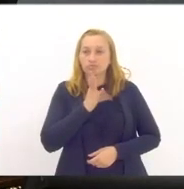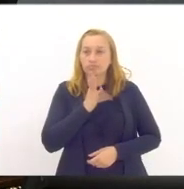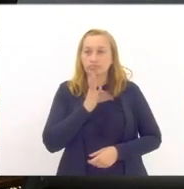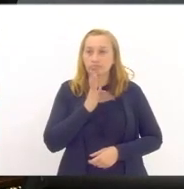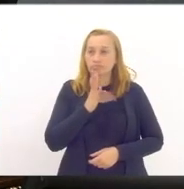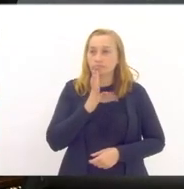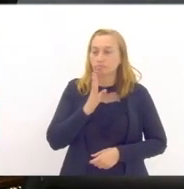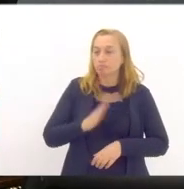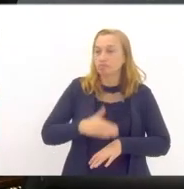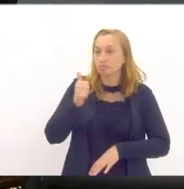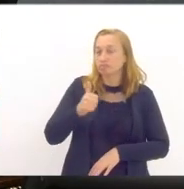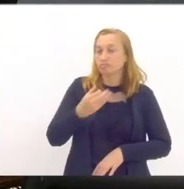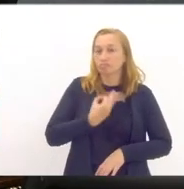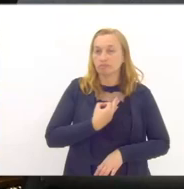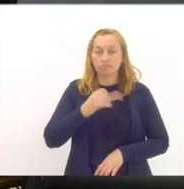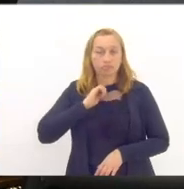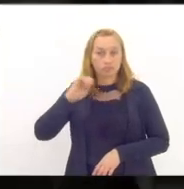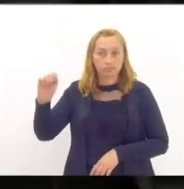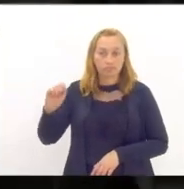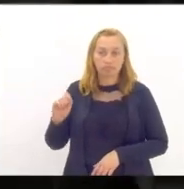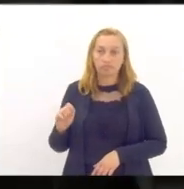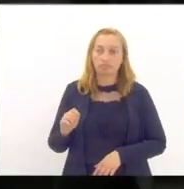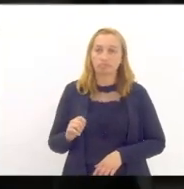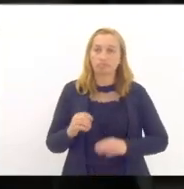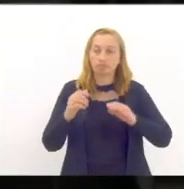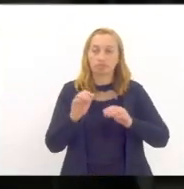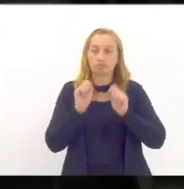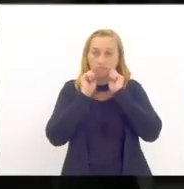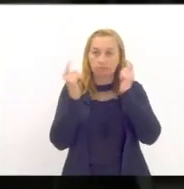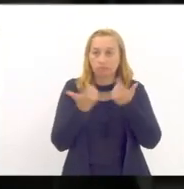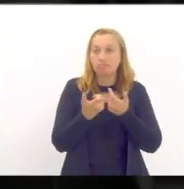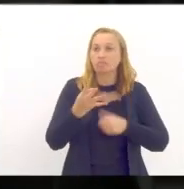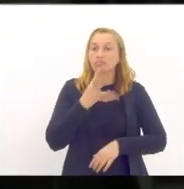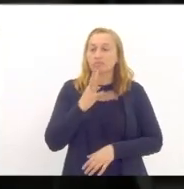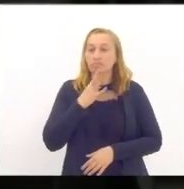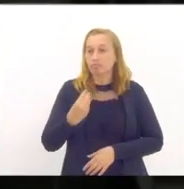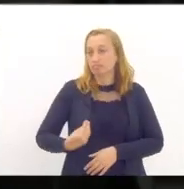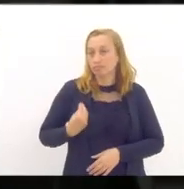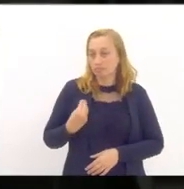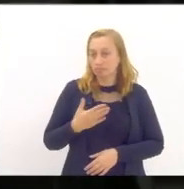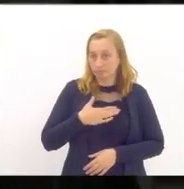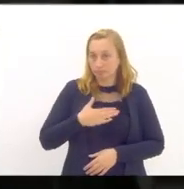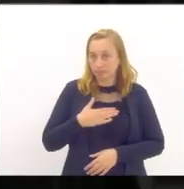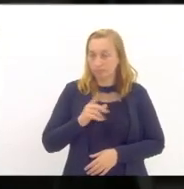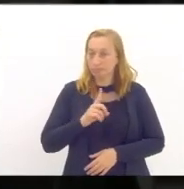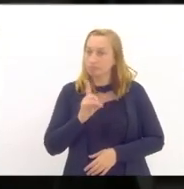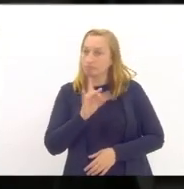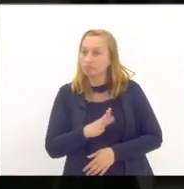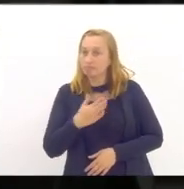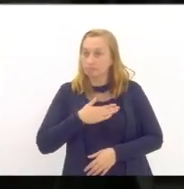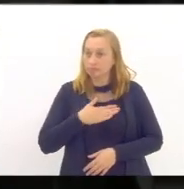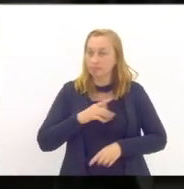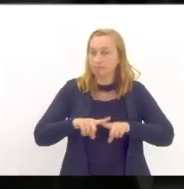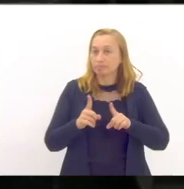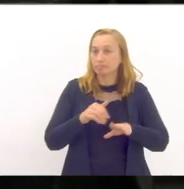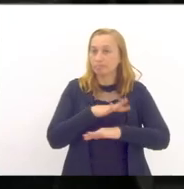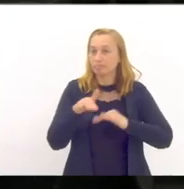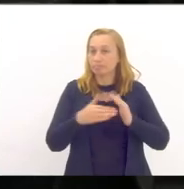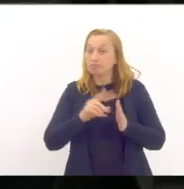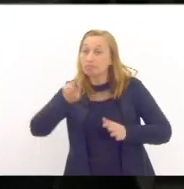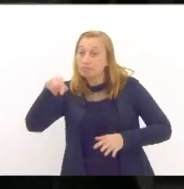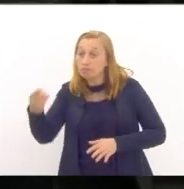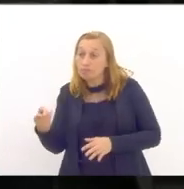Ser reconhecido digno desta medalha por esta Assembleia é um reconhecimento da minha existência. E não só minha, mas de tantos